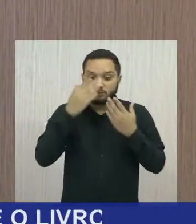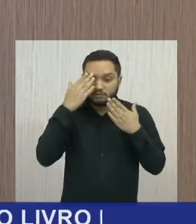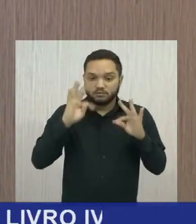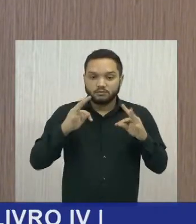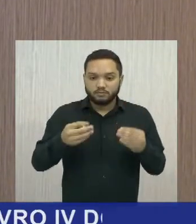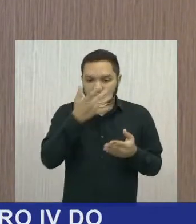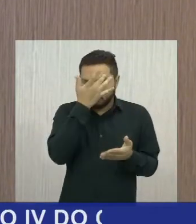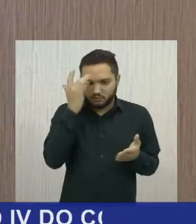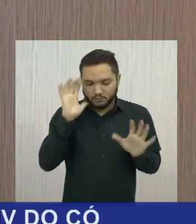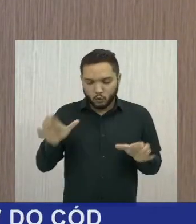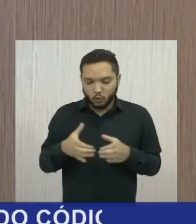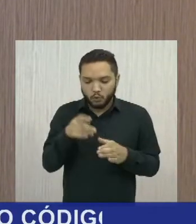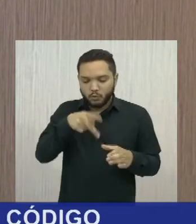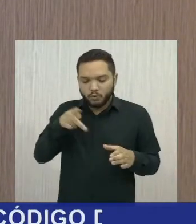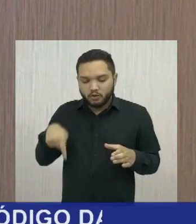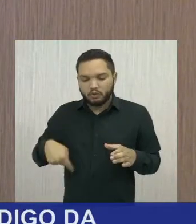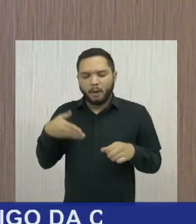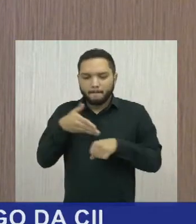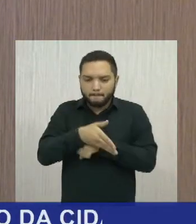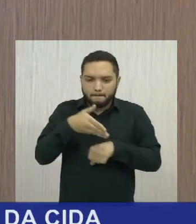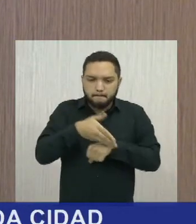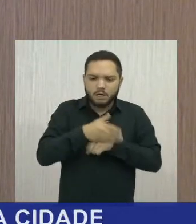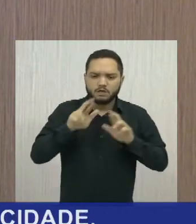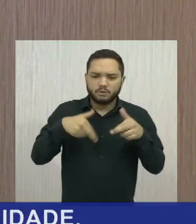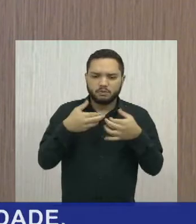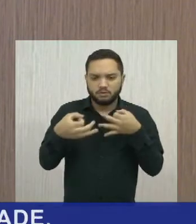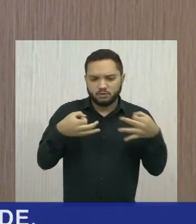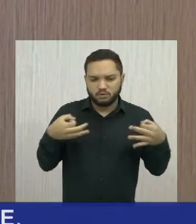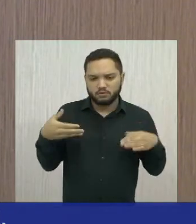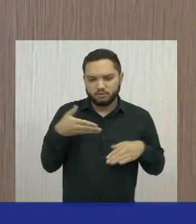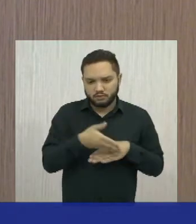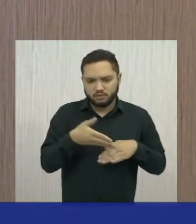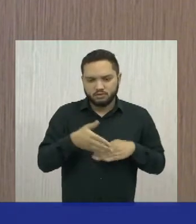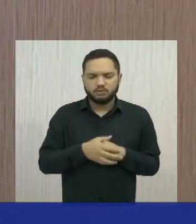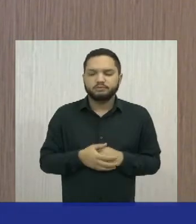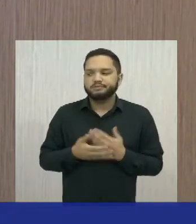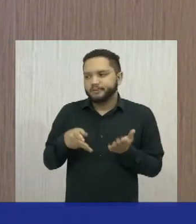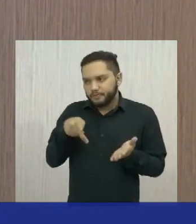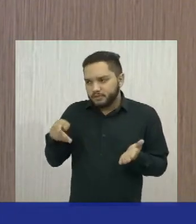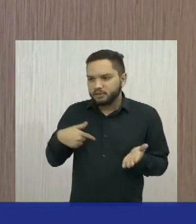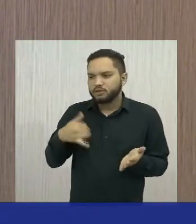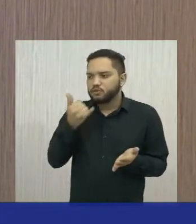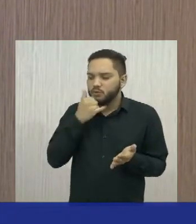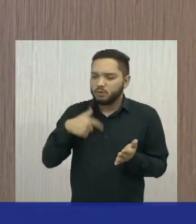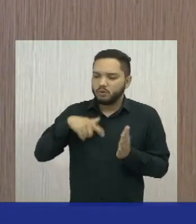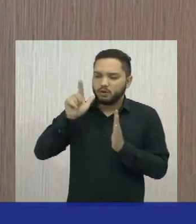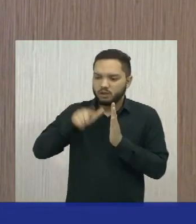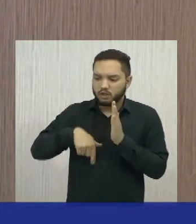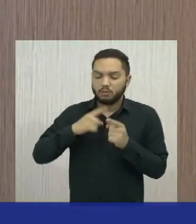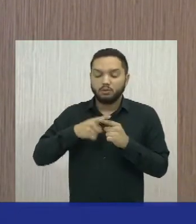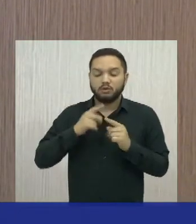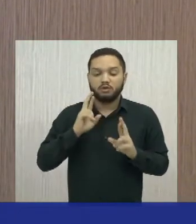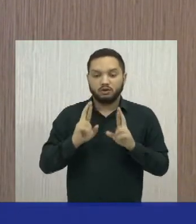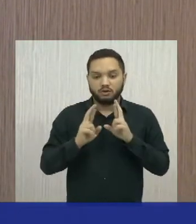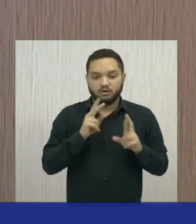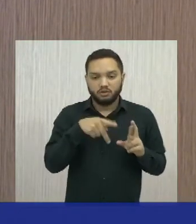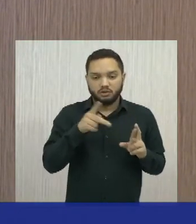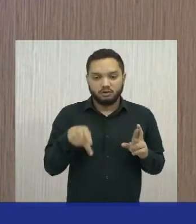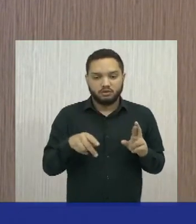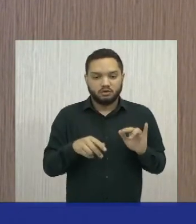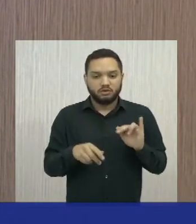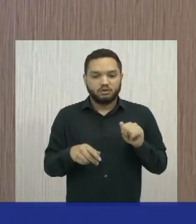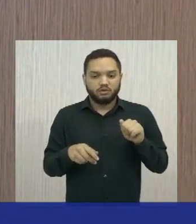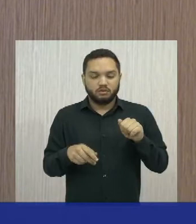colegas educadores que têm participado ativamente das audiências públicas. Presidente, eu me atrasei um pouco, porque estava concedendo uma entrevista ao professor Iná